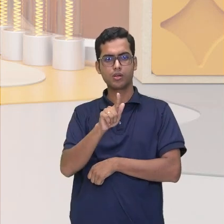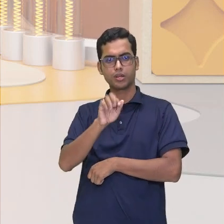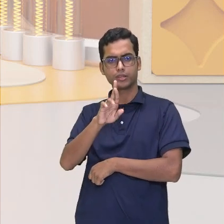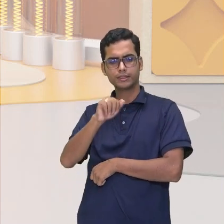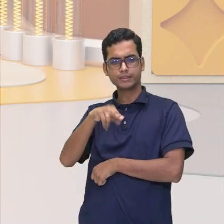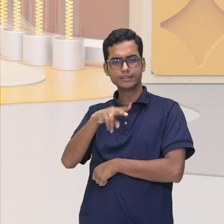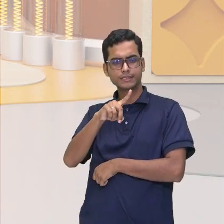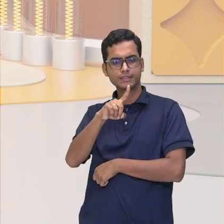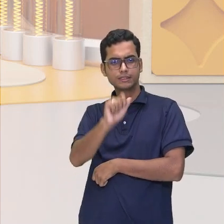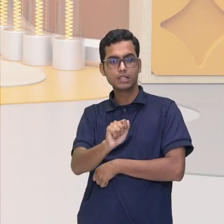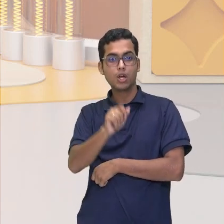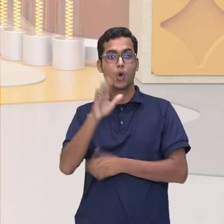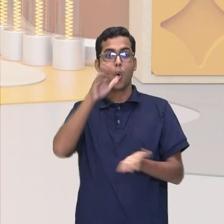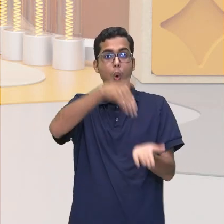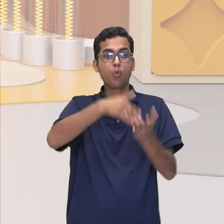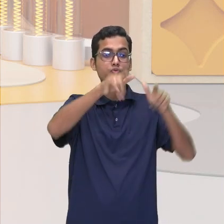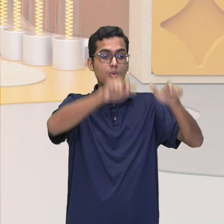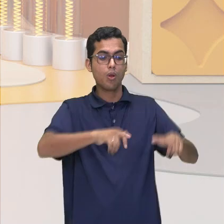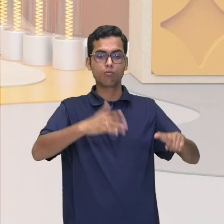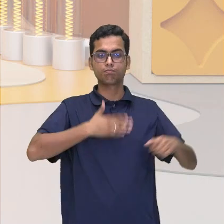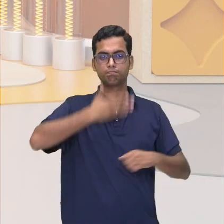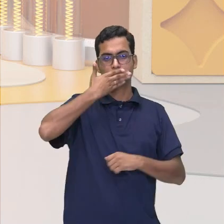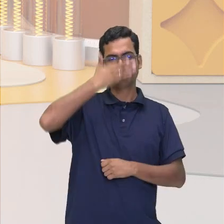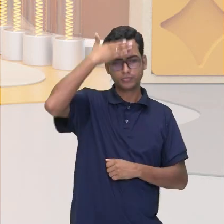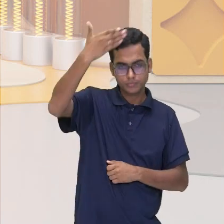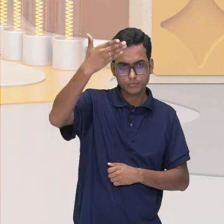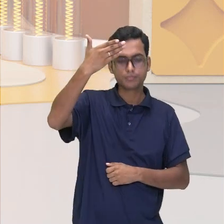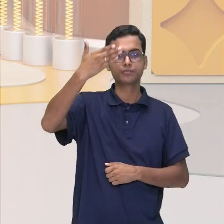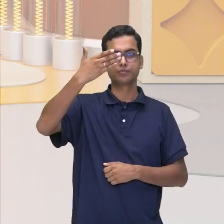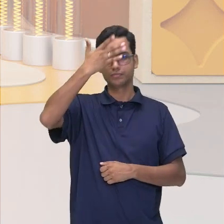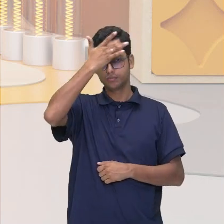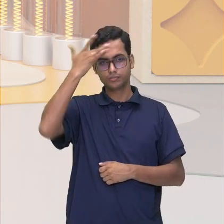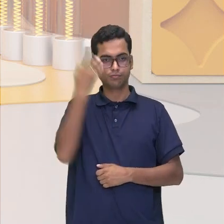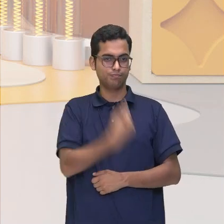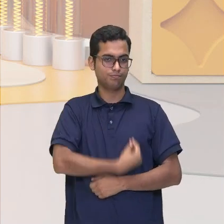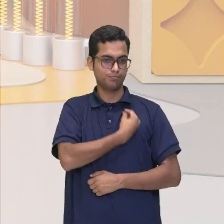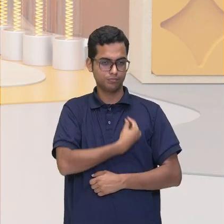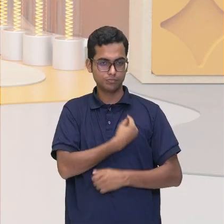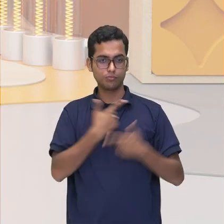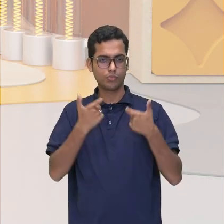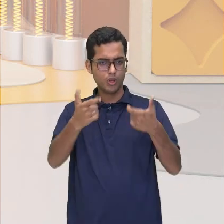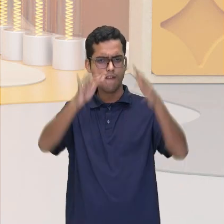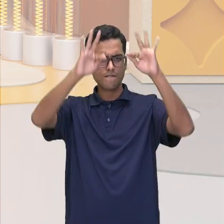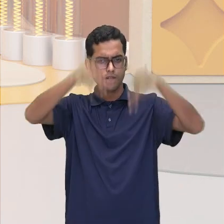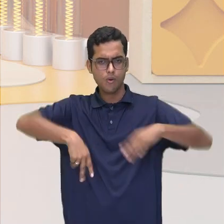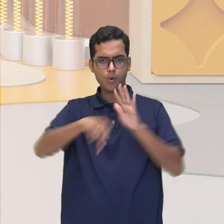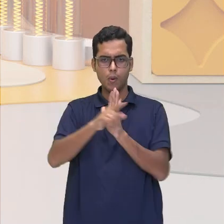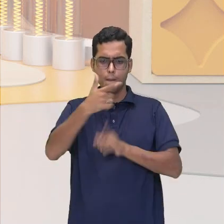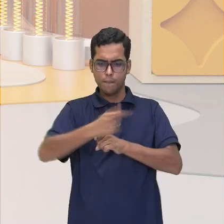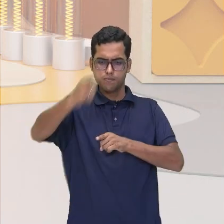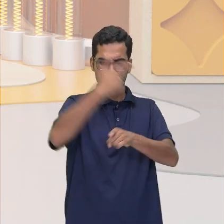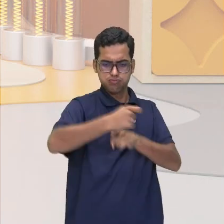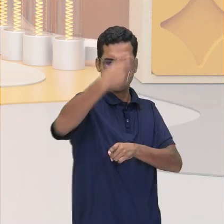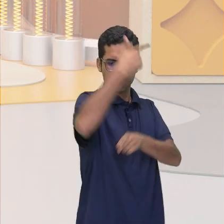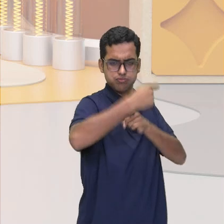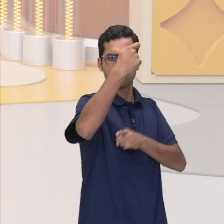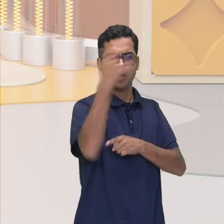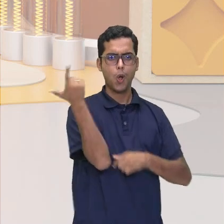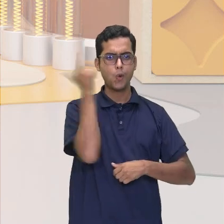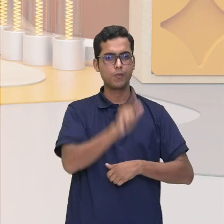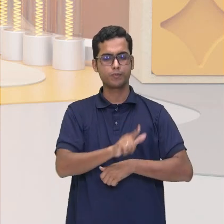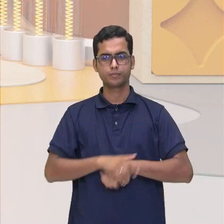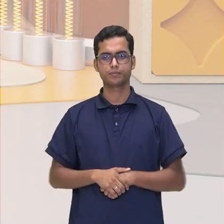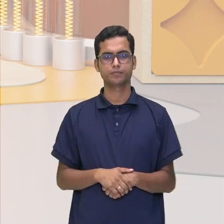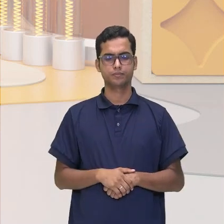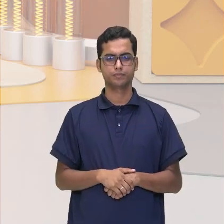muçulmano, o último reduto onde estavam os muçulmanos, encerrando a Guerra de Reconquista.